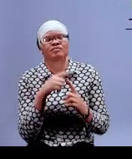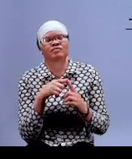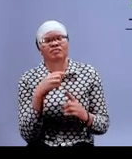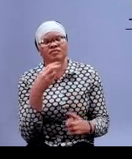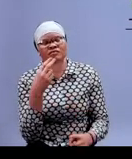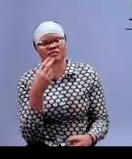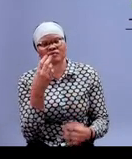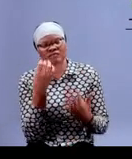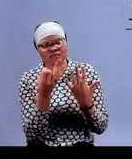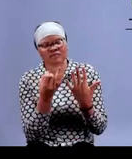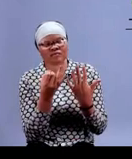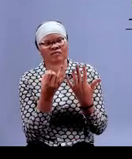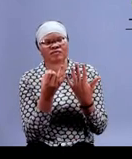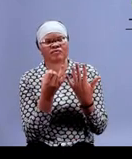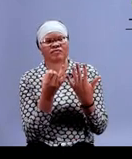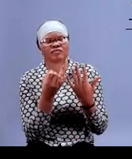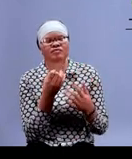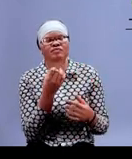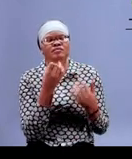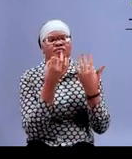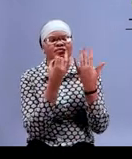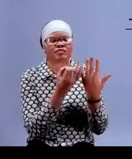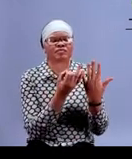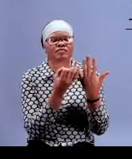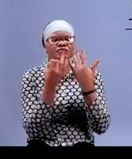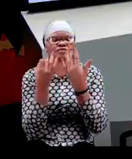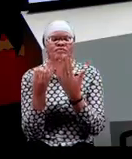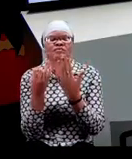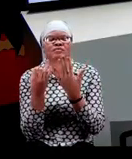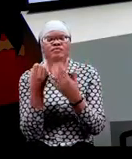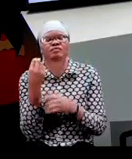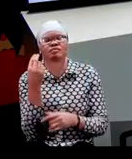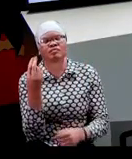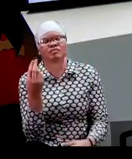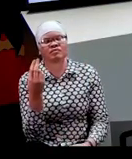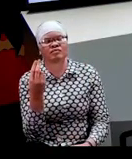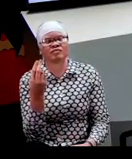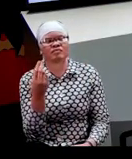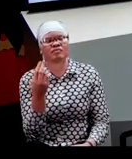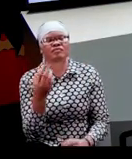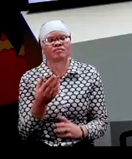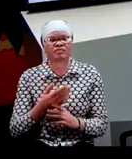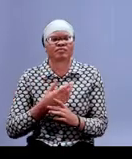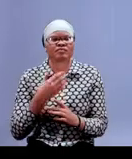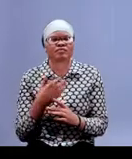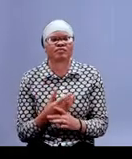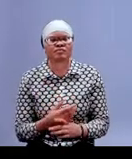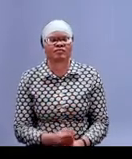7 vamos ter 0 vamos ter 7 7 Men 72 passemos para a